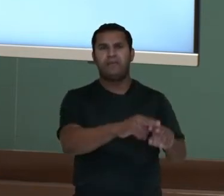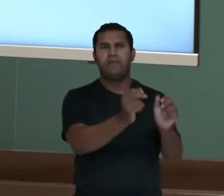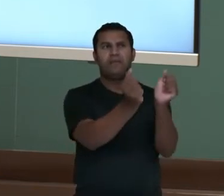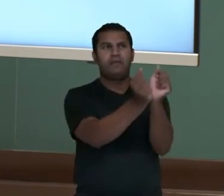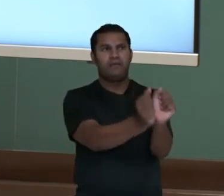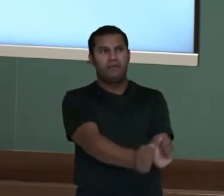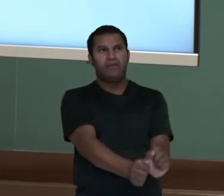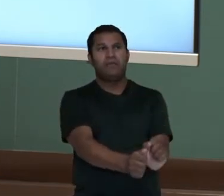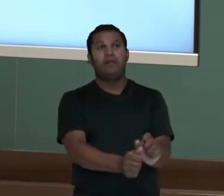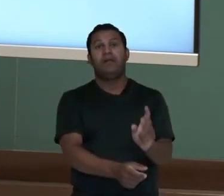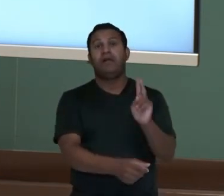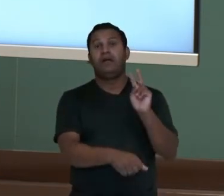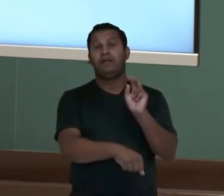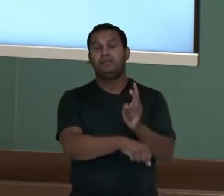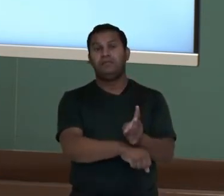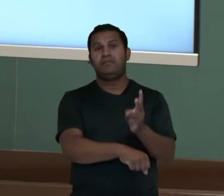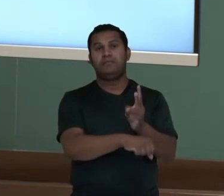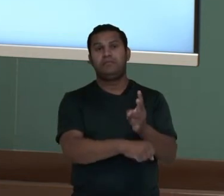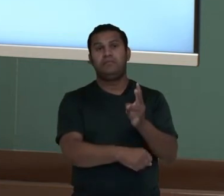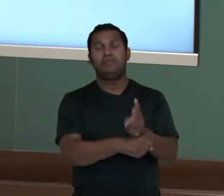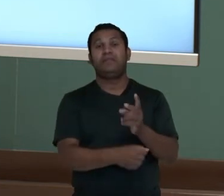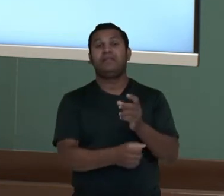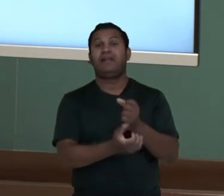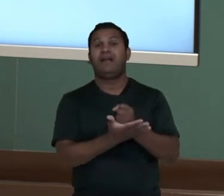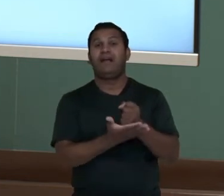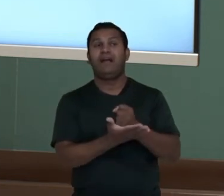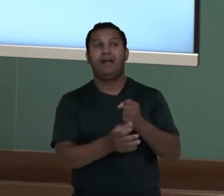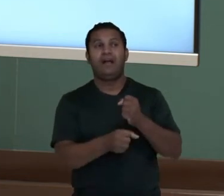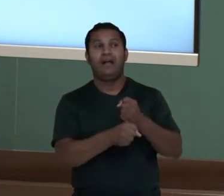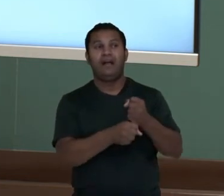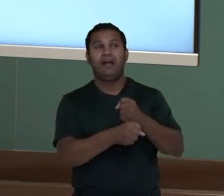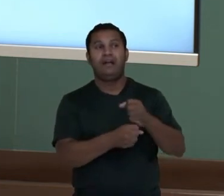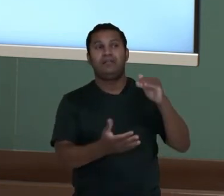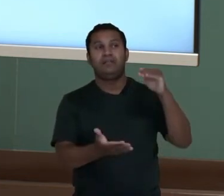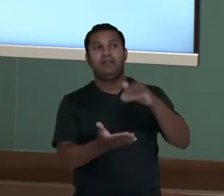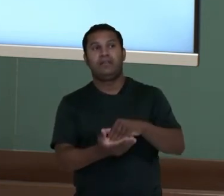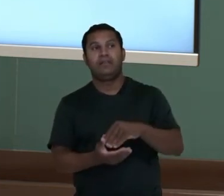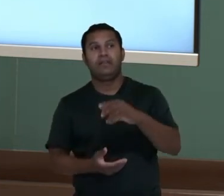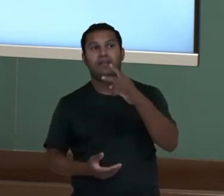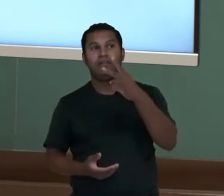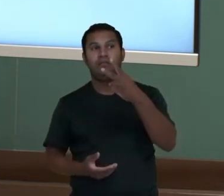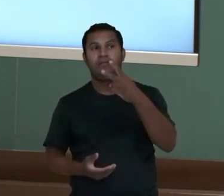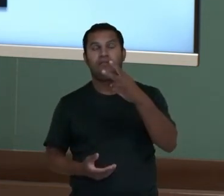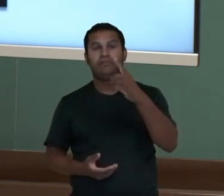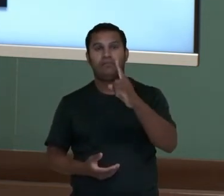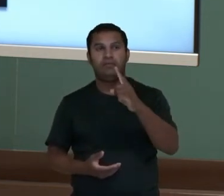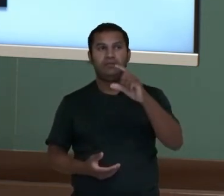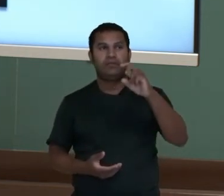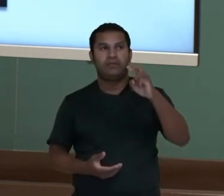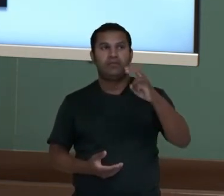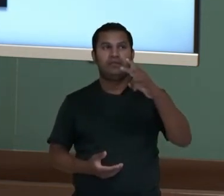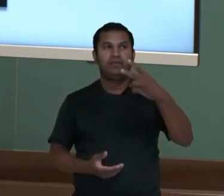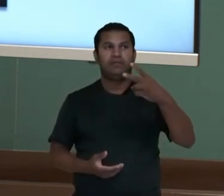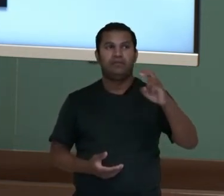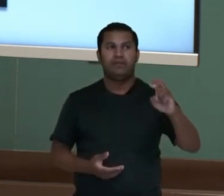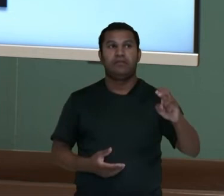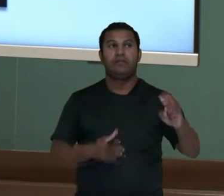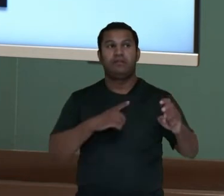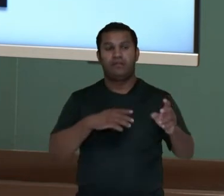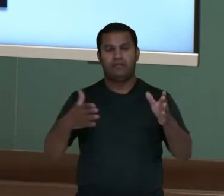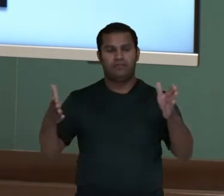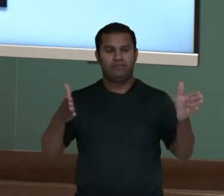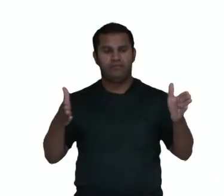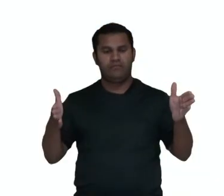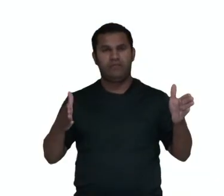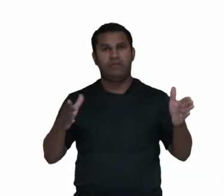as atrocidades cometidas, né, pelos conquistadores com os povos nativos da América. E aqui a conquista